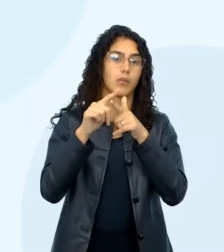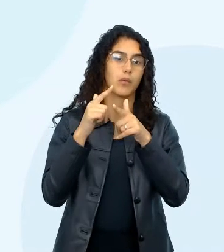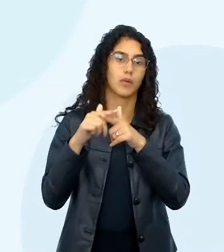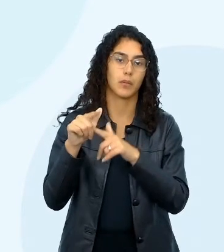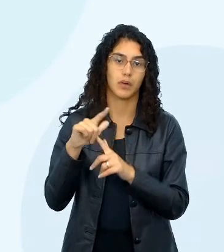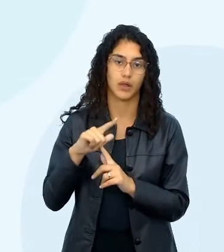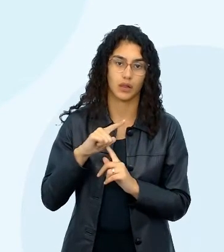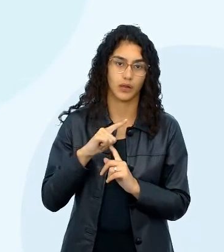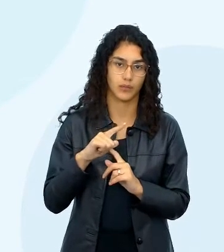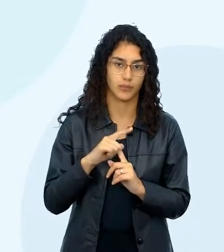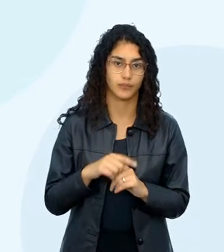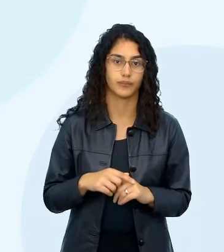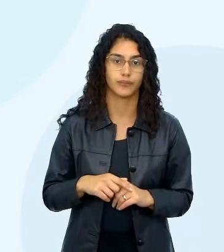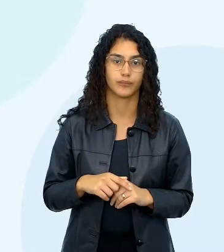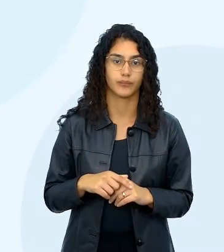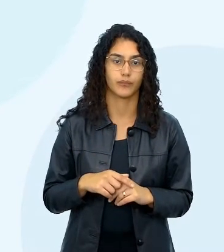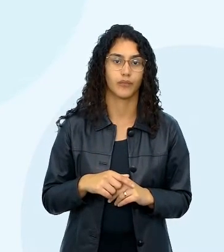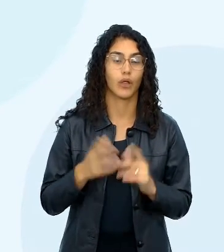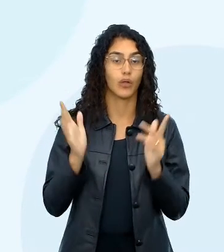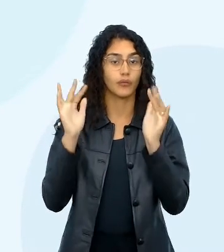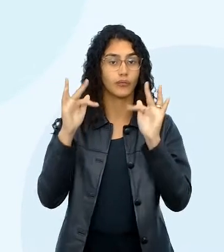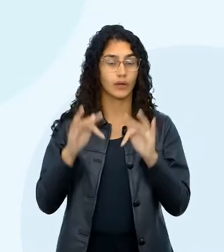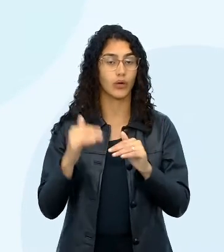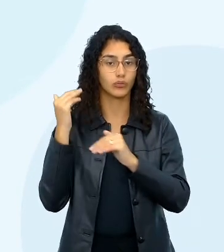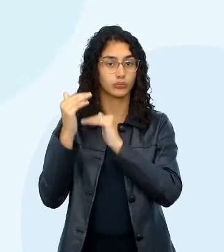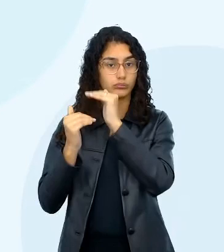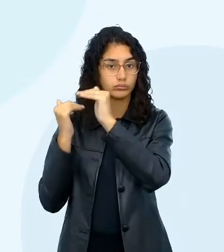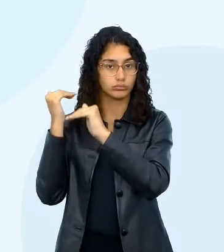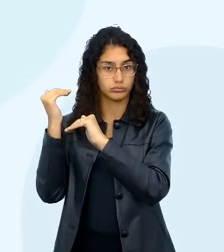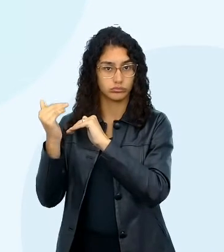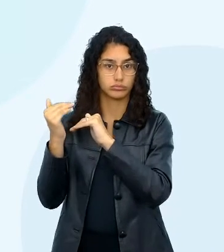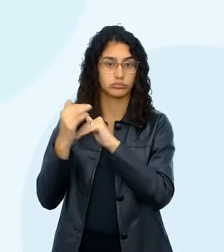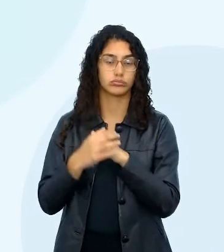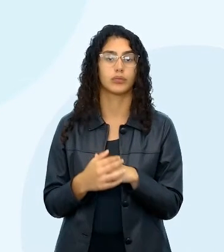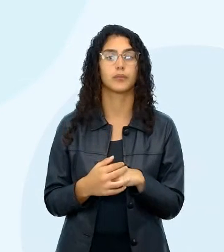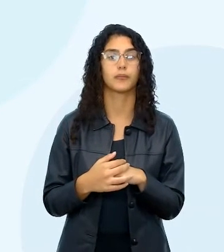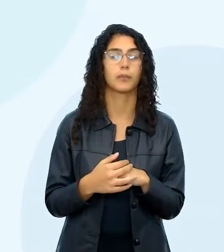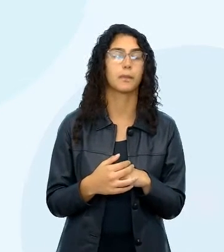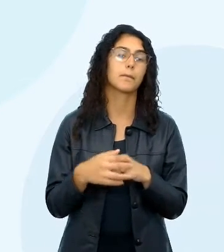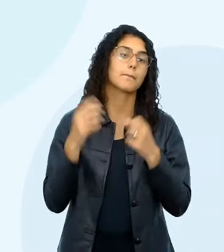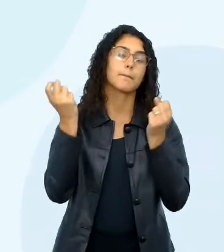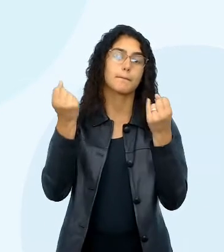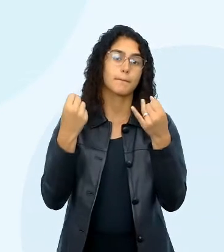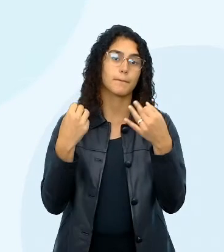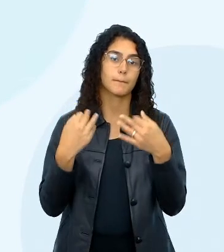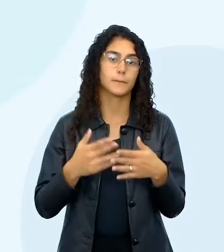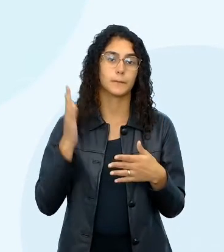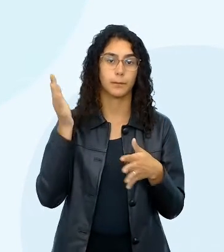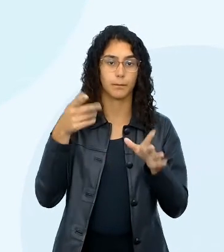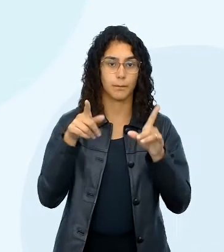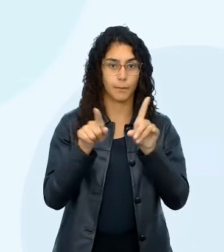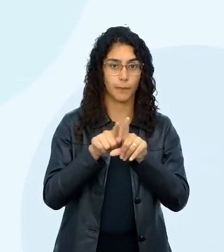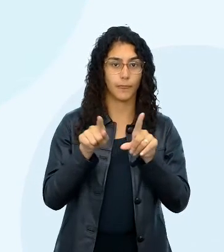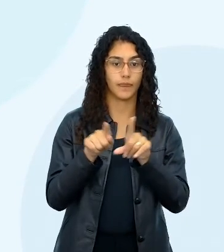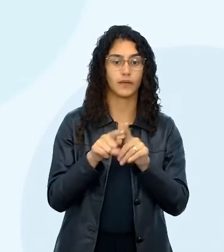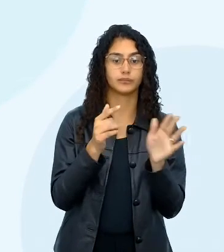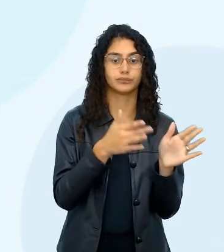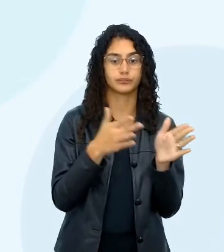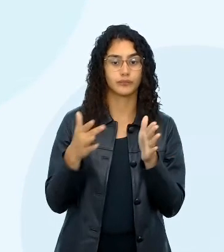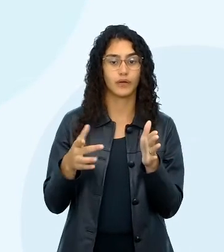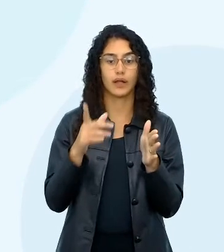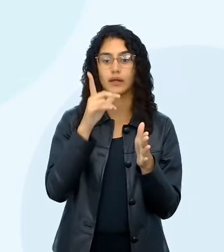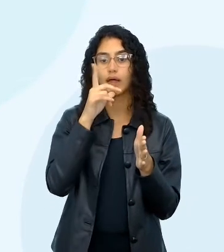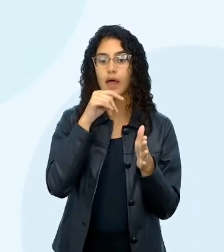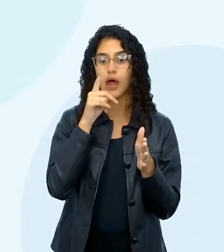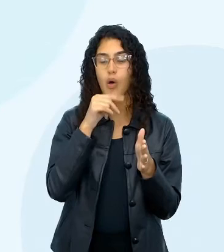né? E no final do processo, como já foi mencionado, de um lado sobra água